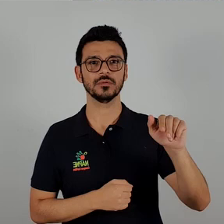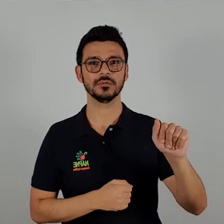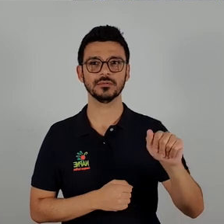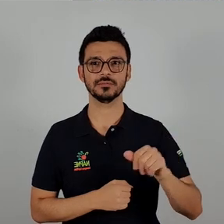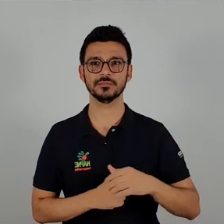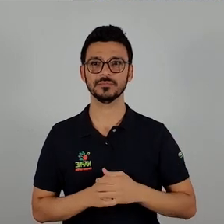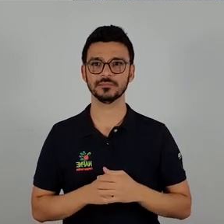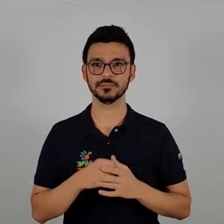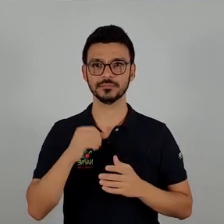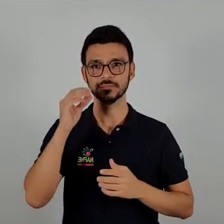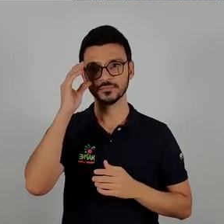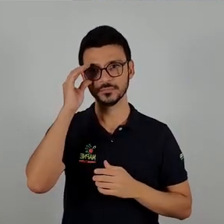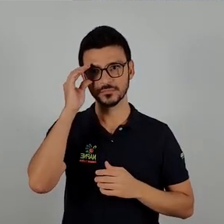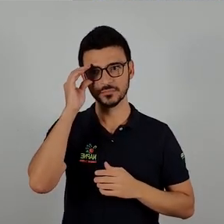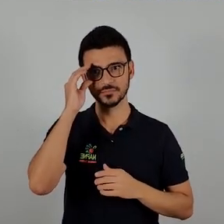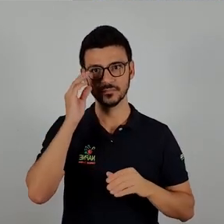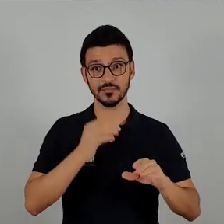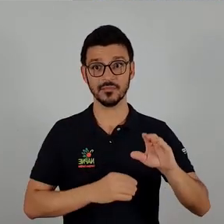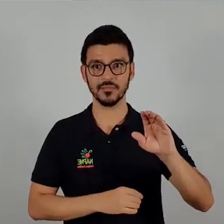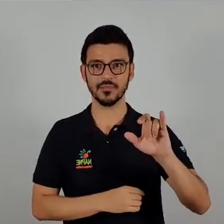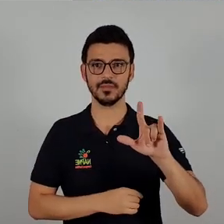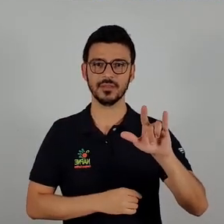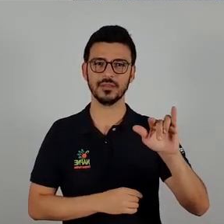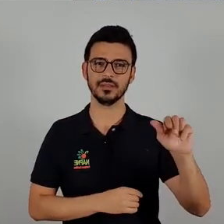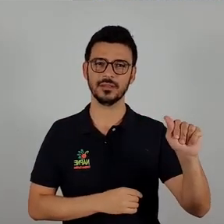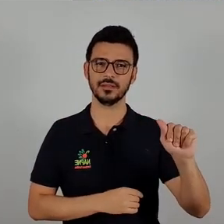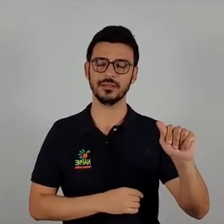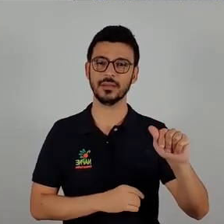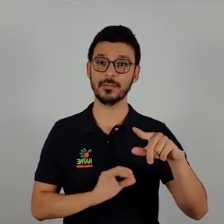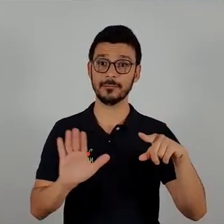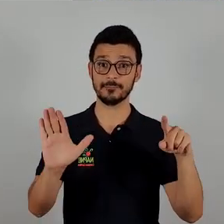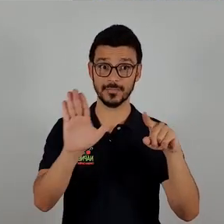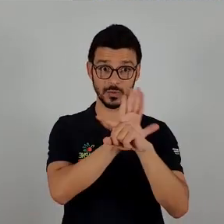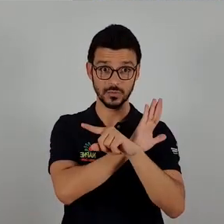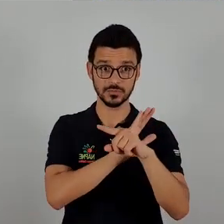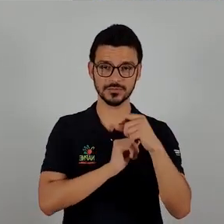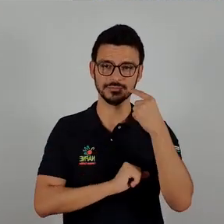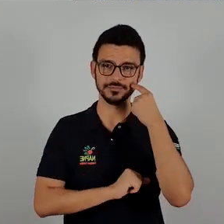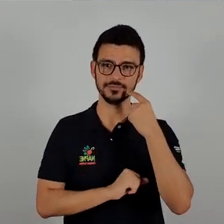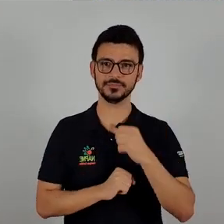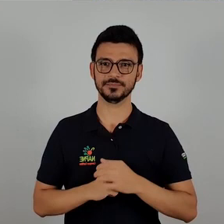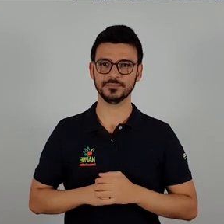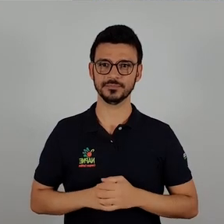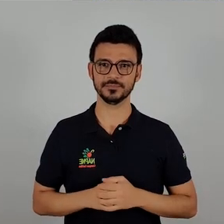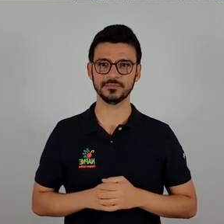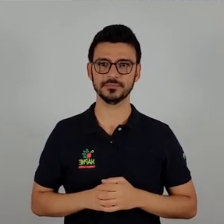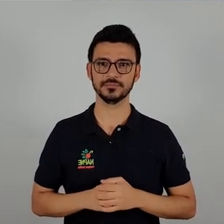né? Isso. Ah, sim, desculpa. Tá, então,